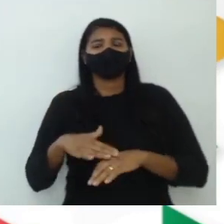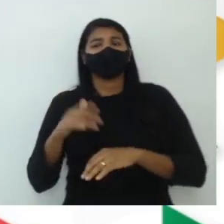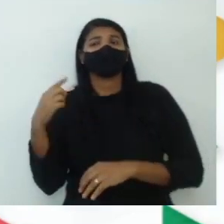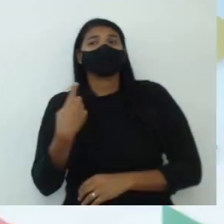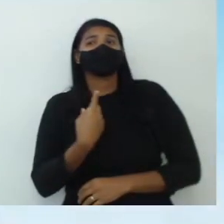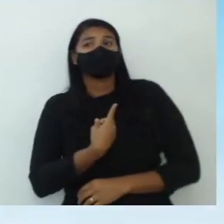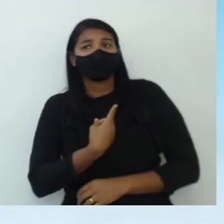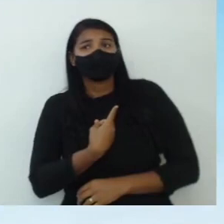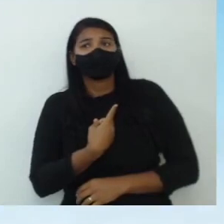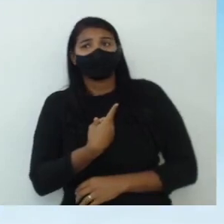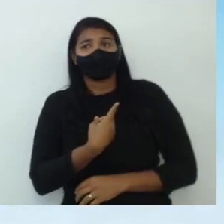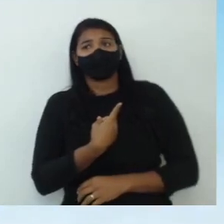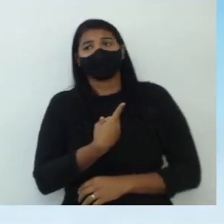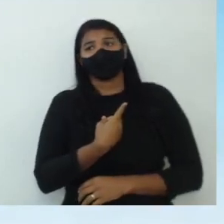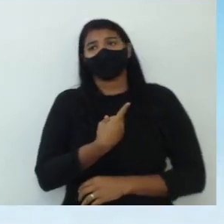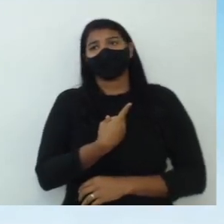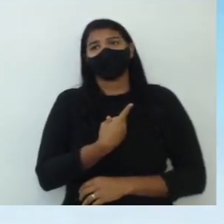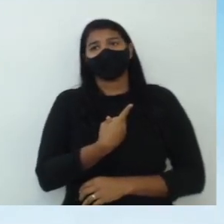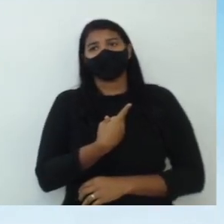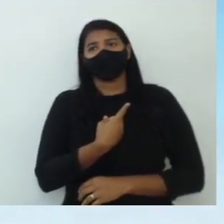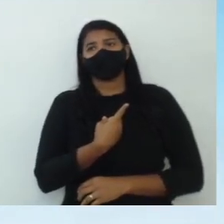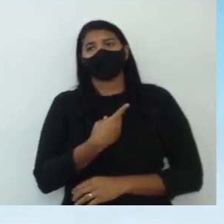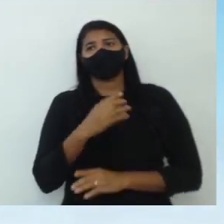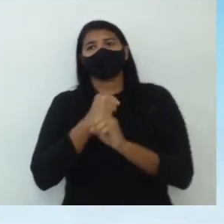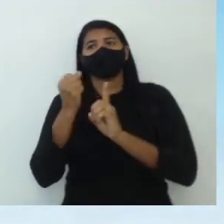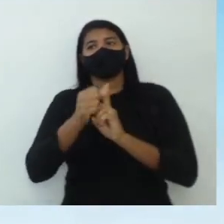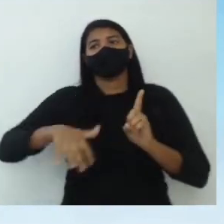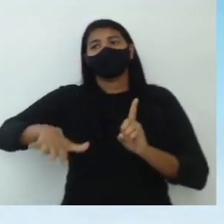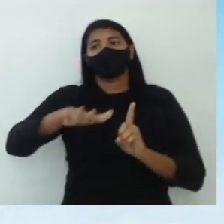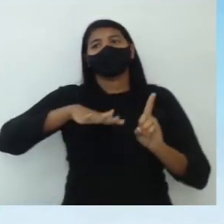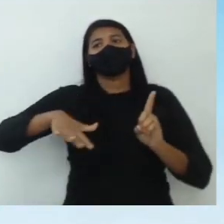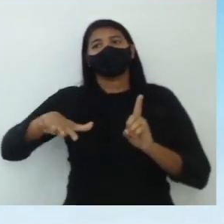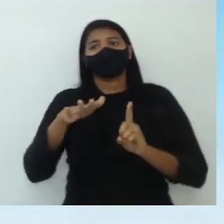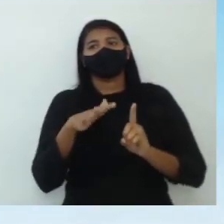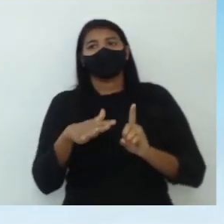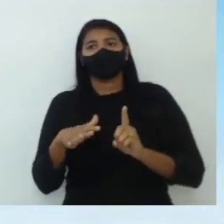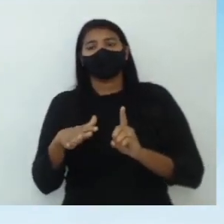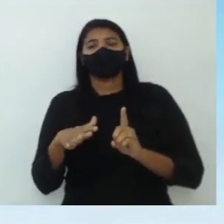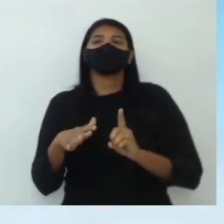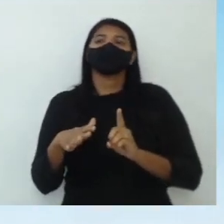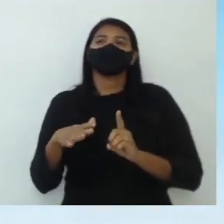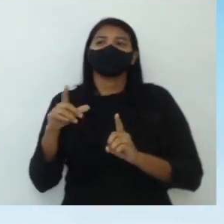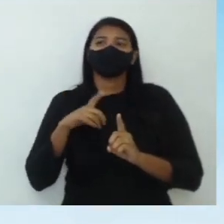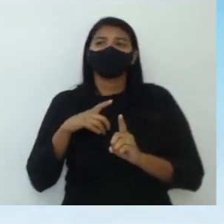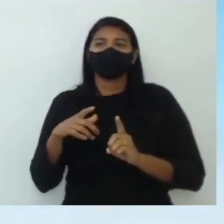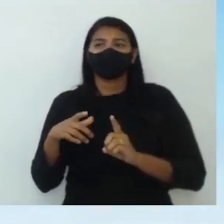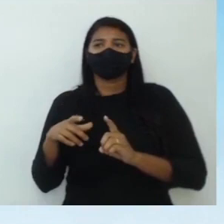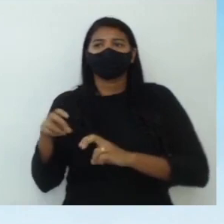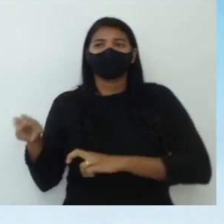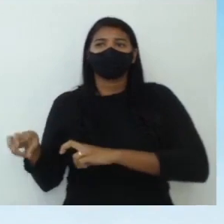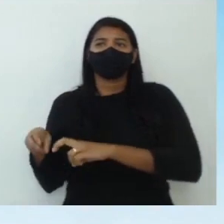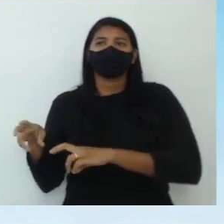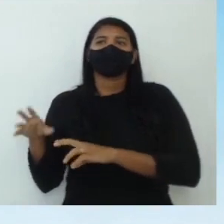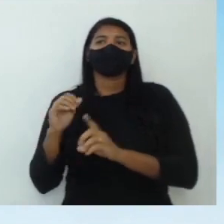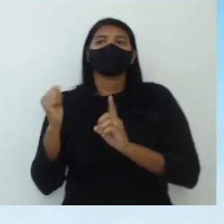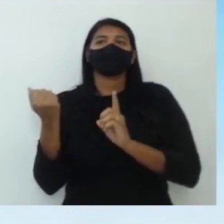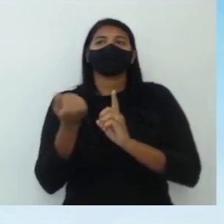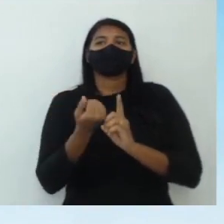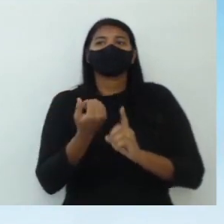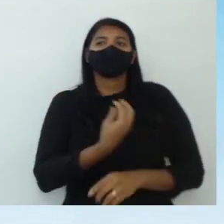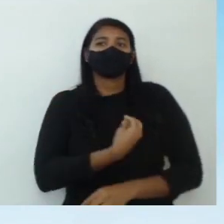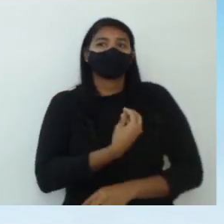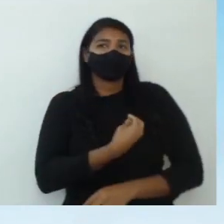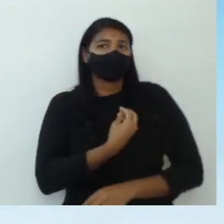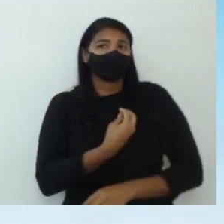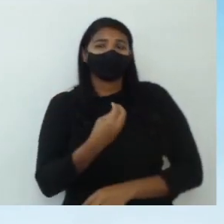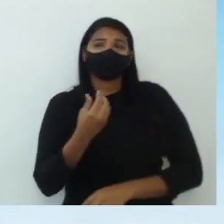nós que somos os cidadãos e nós que produzimos essa sociedade que a gente vive nela, se a gente não